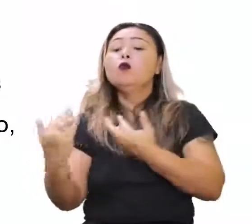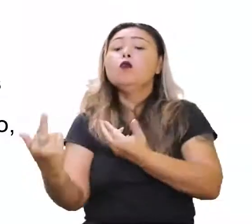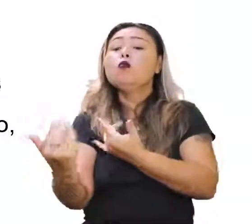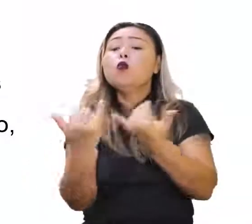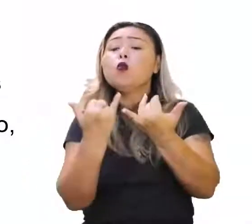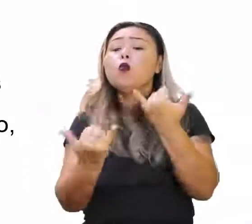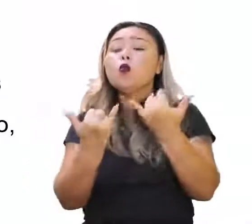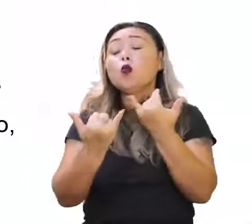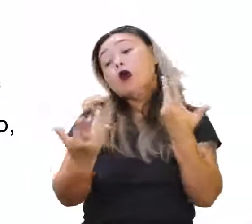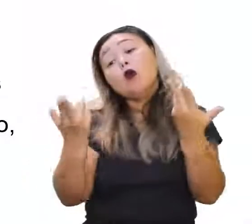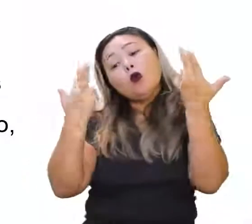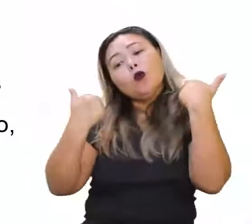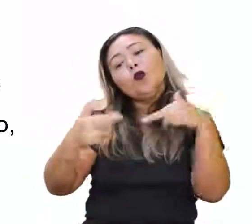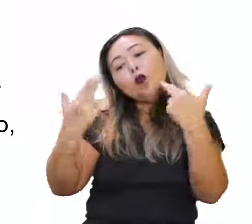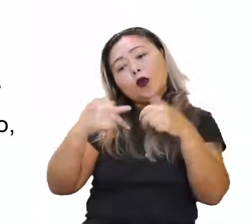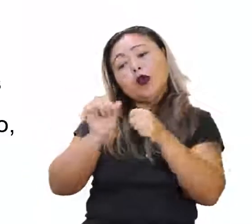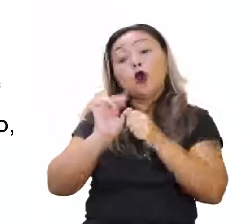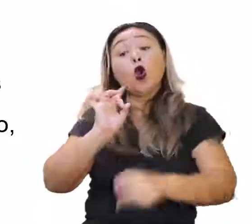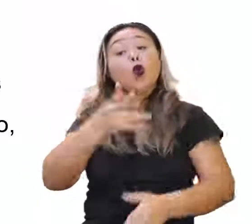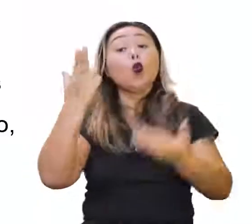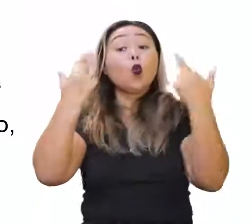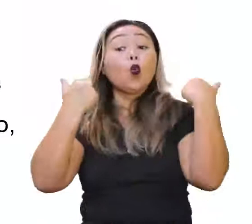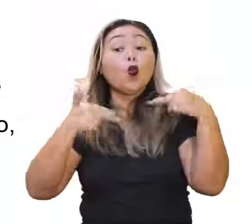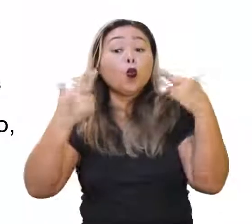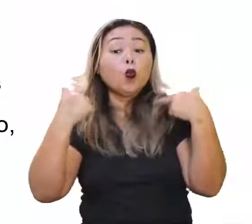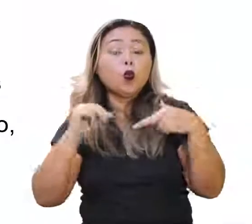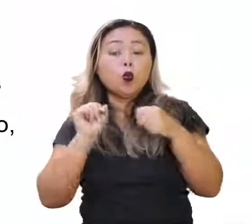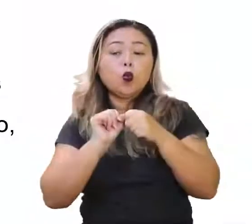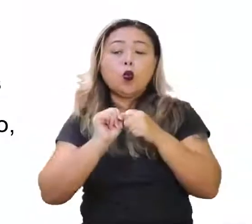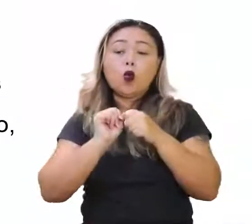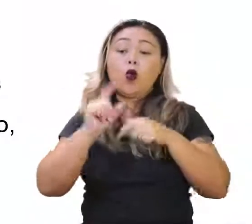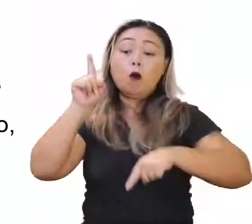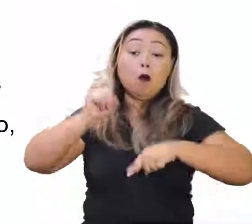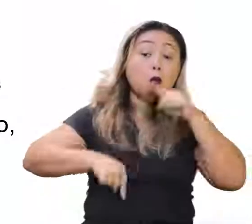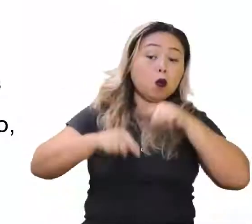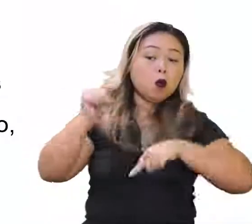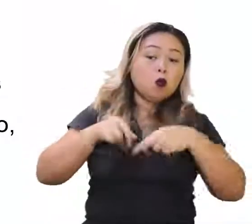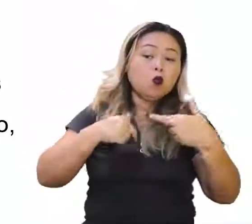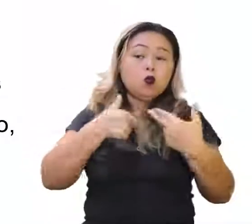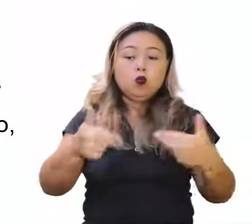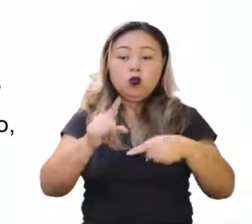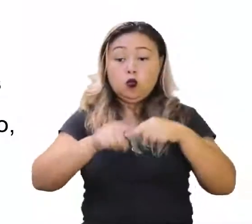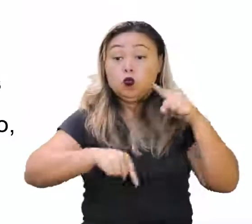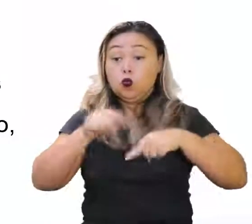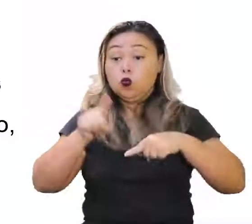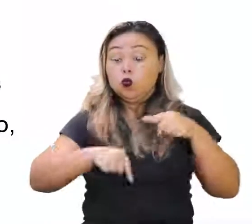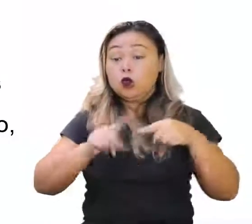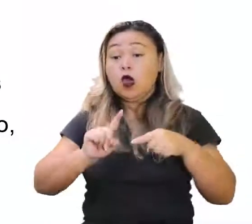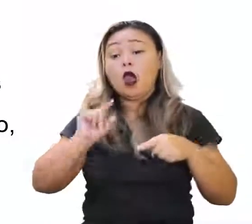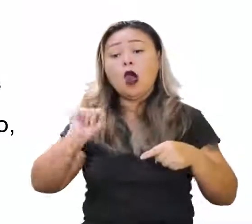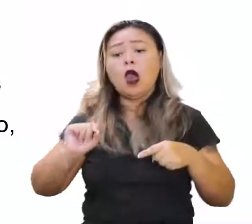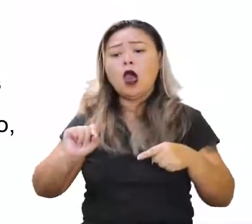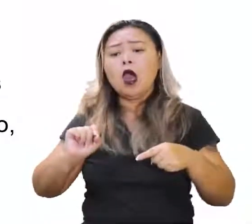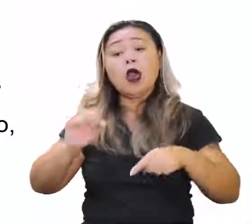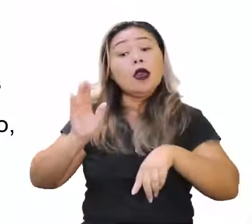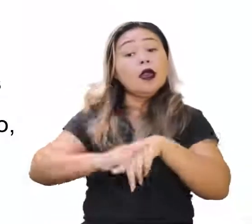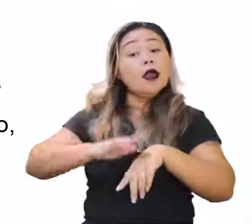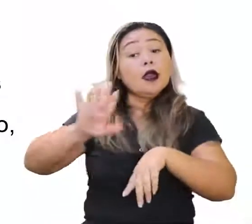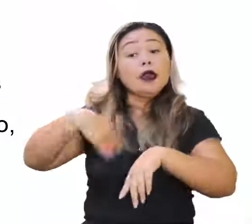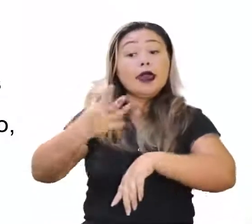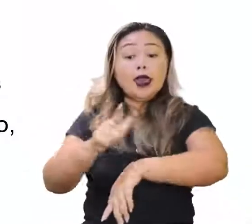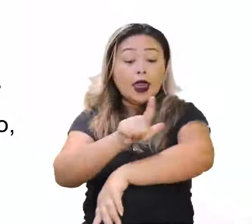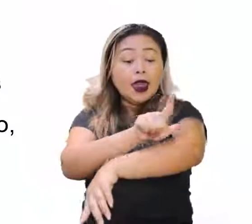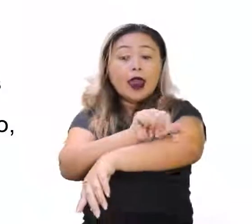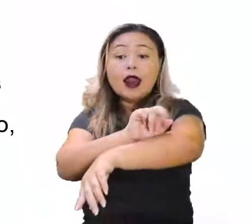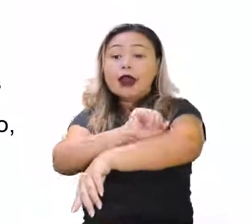pessoal, o dos ovinos, só que dos ovinos, o produto, né, a diferença aí é que eles têm uma coisa a mais, que é a